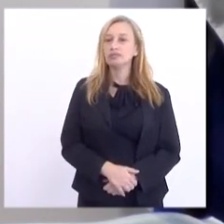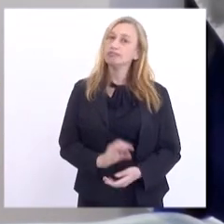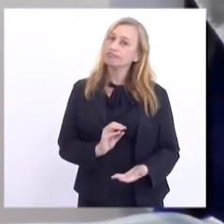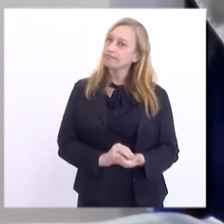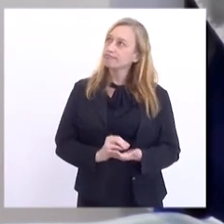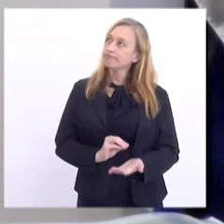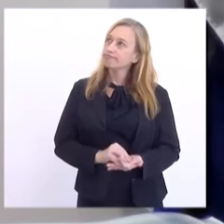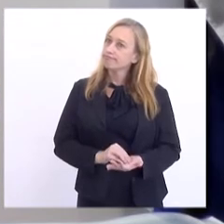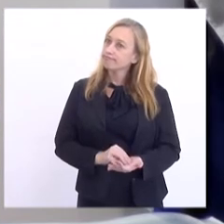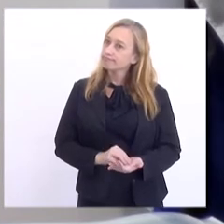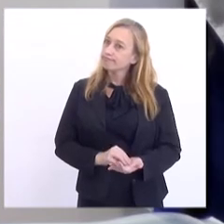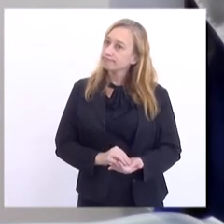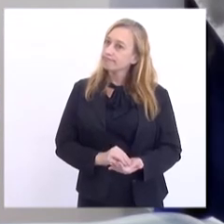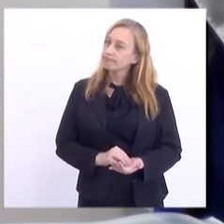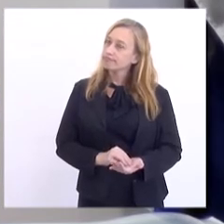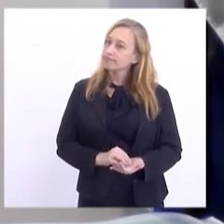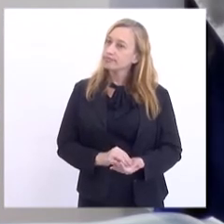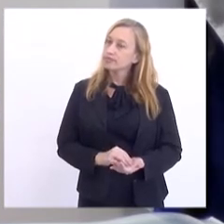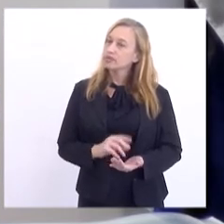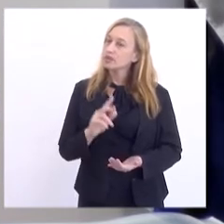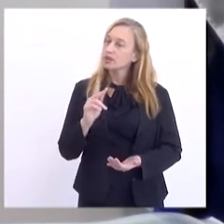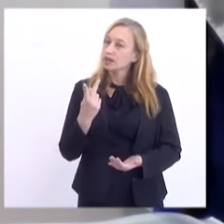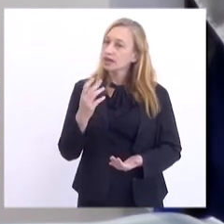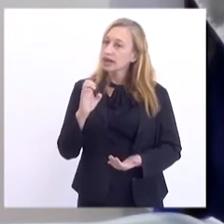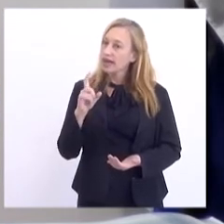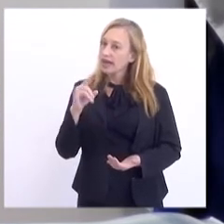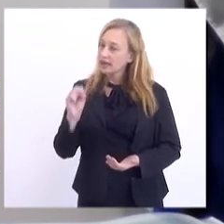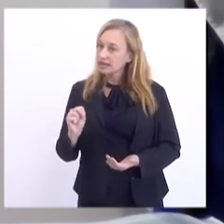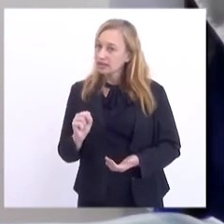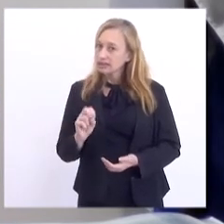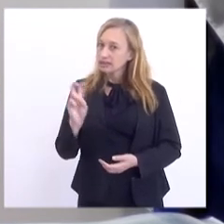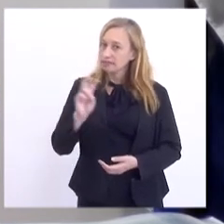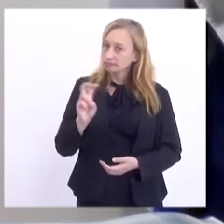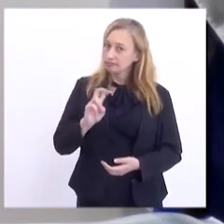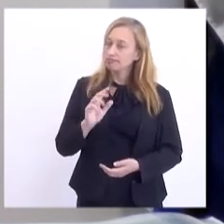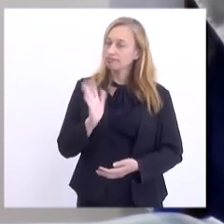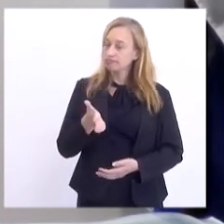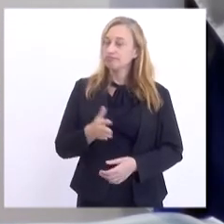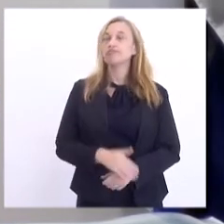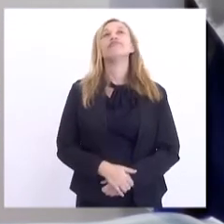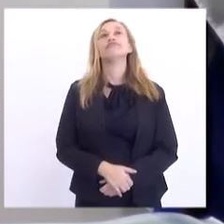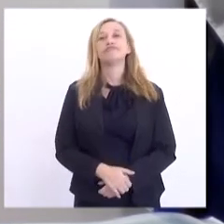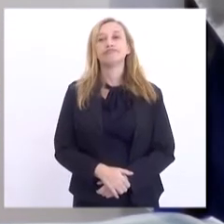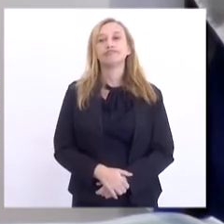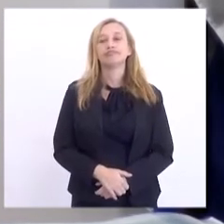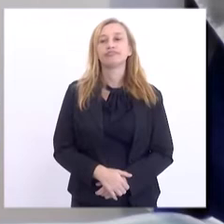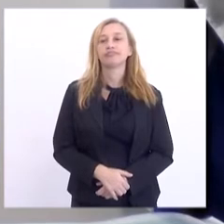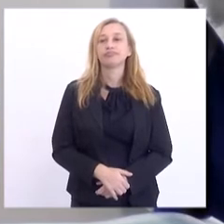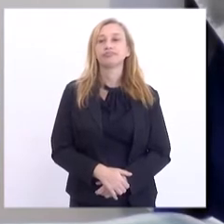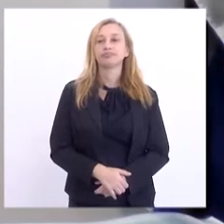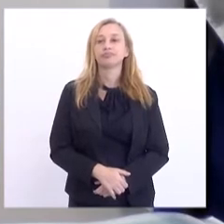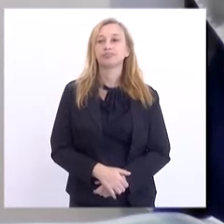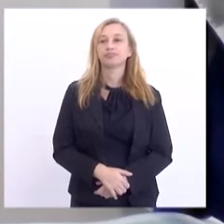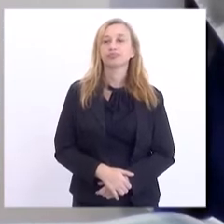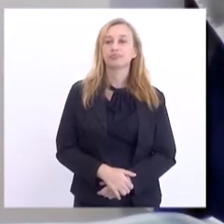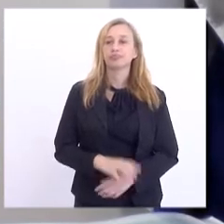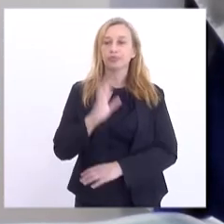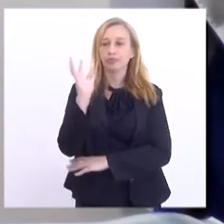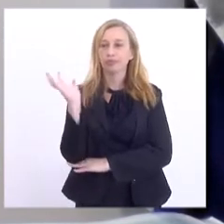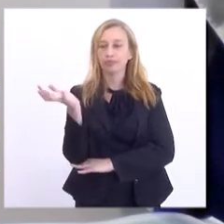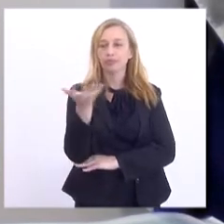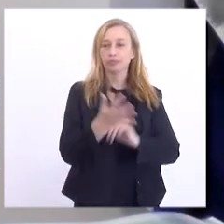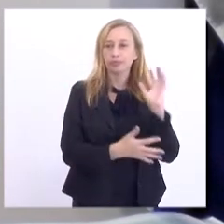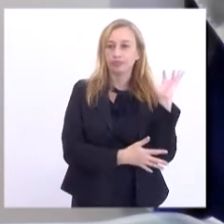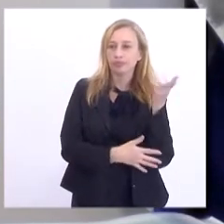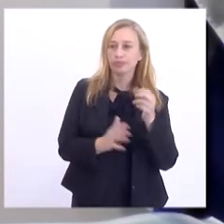que tá faltando uma hélice a gente já tá Nas quinta hélice que seria o meio ambiente a